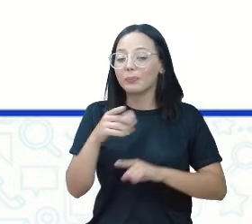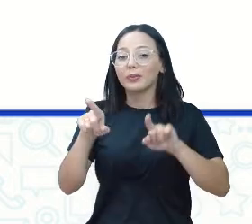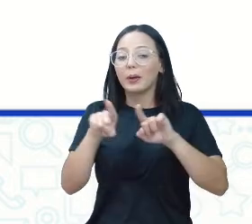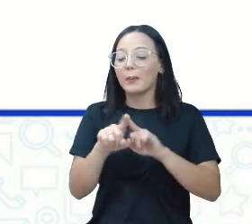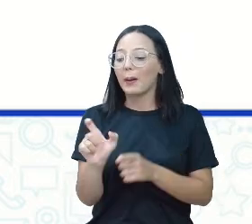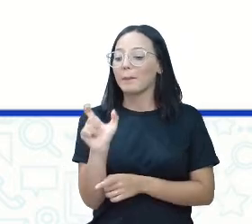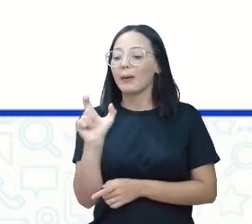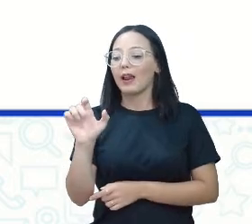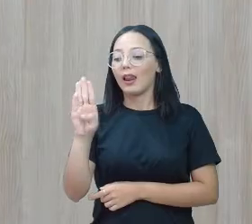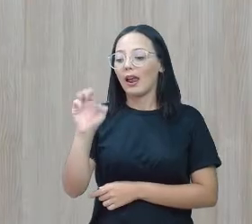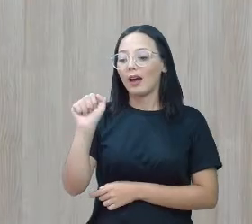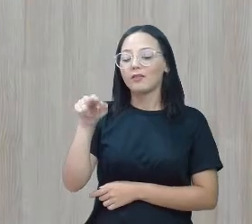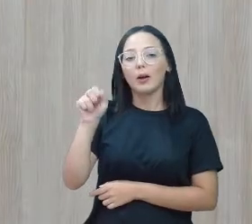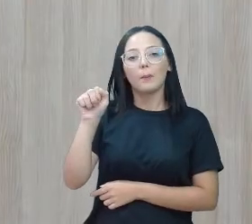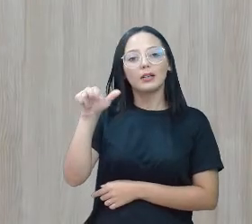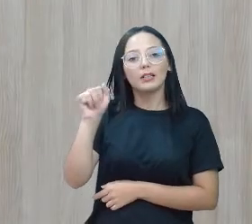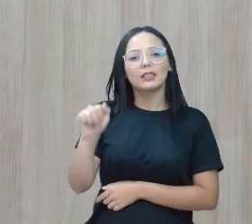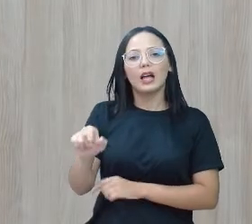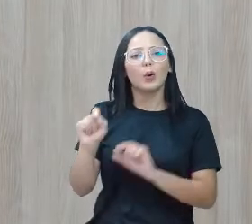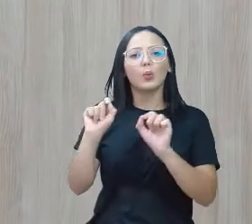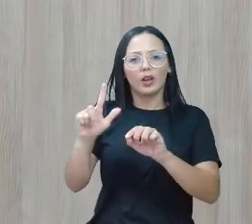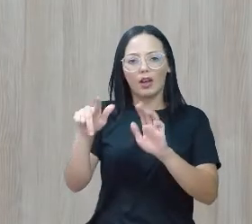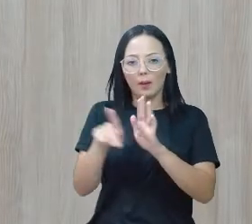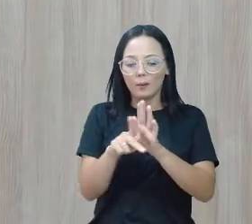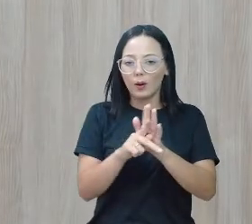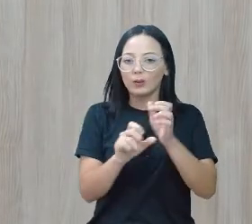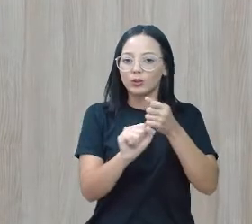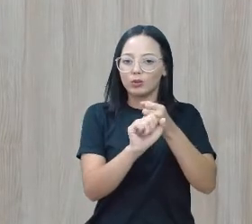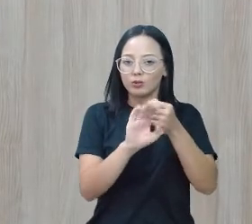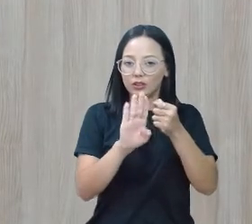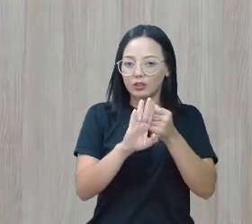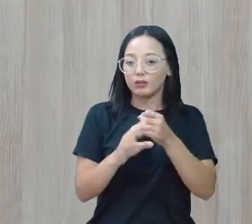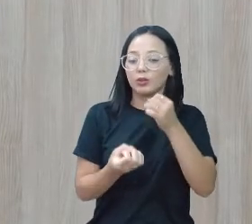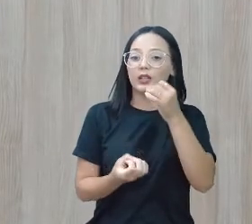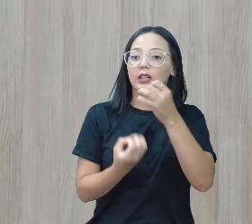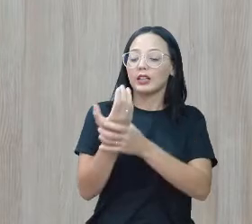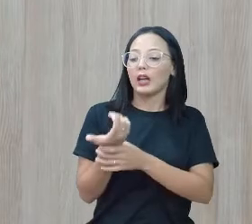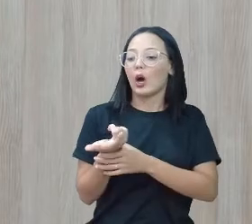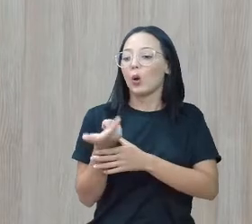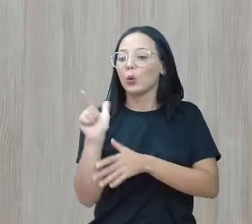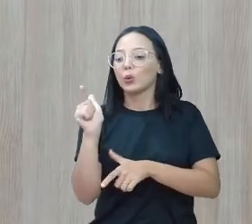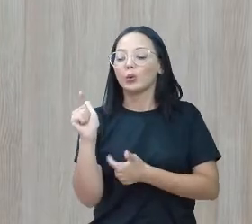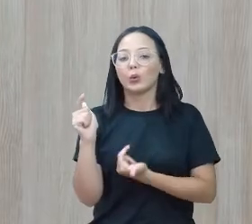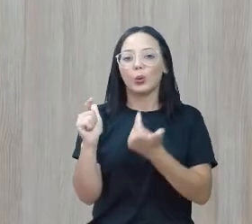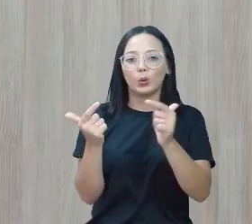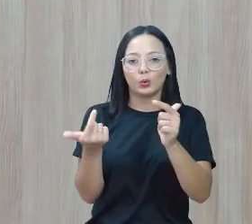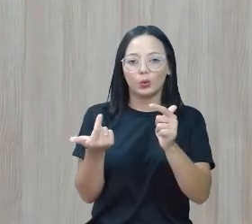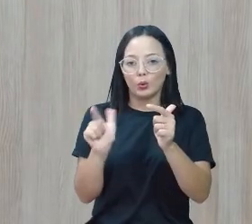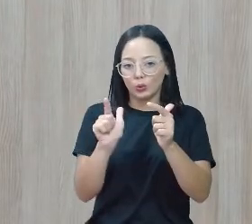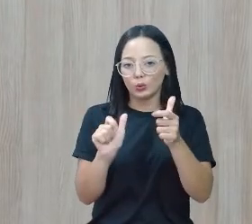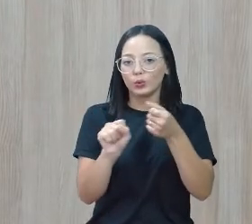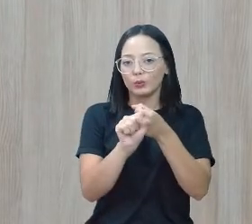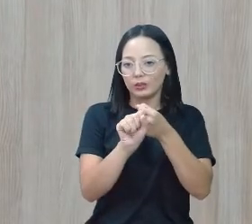palavra banana é um substantivo. E ela dá origem a outro substantivo,